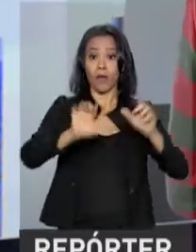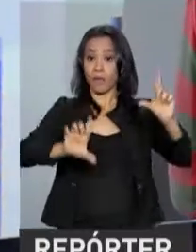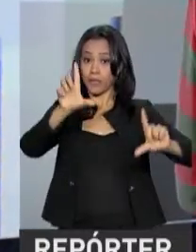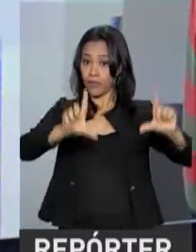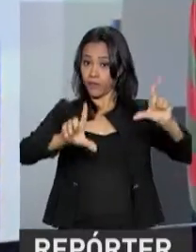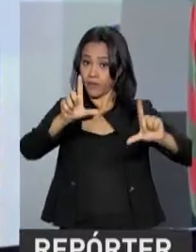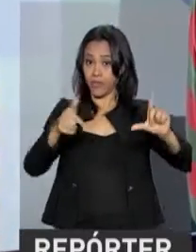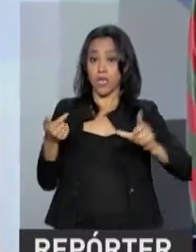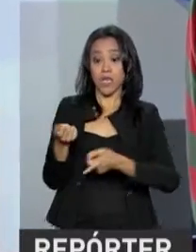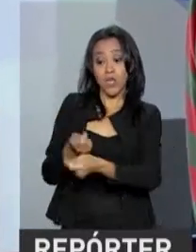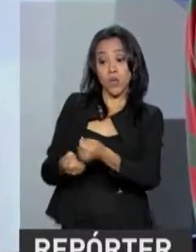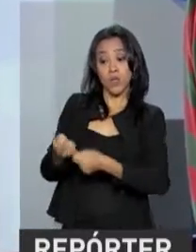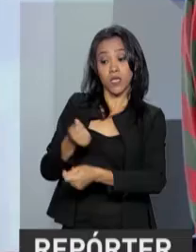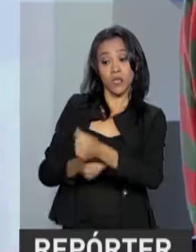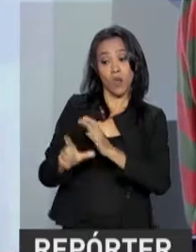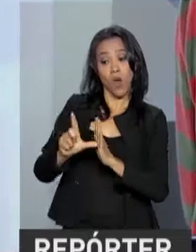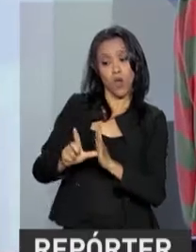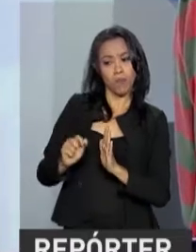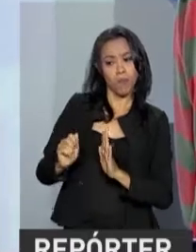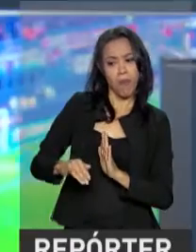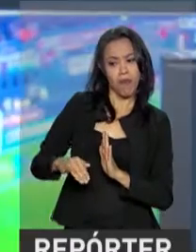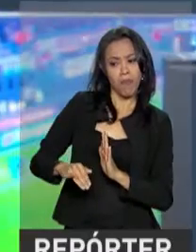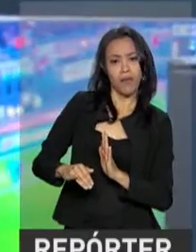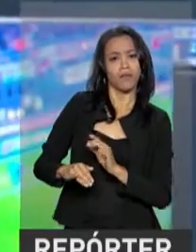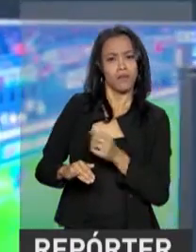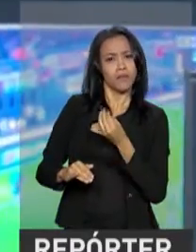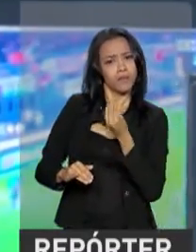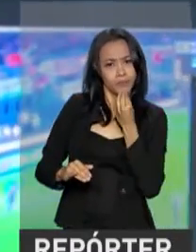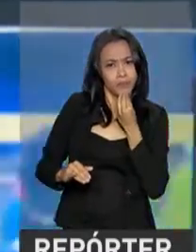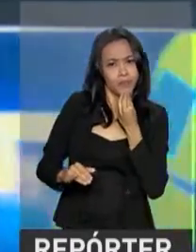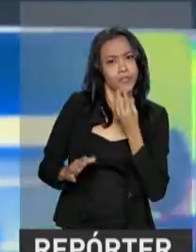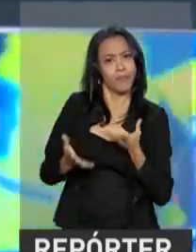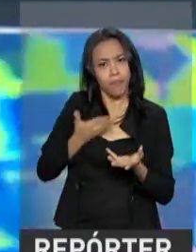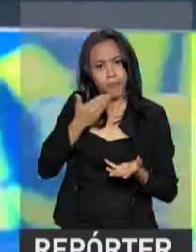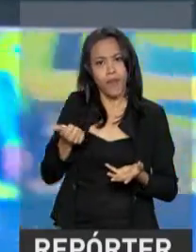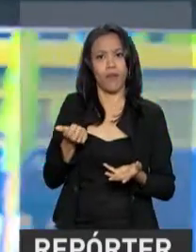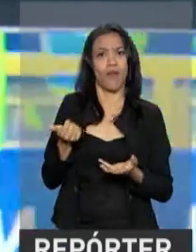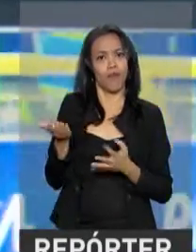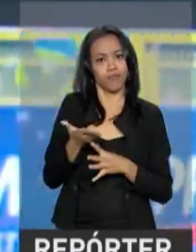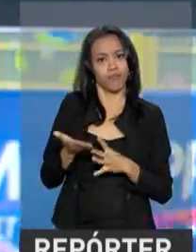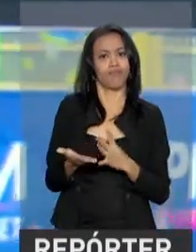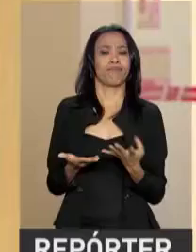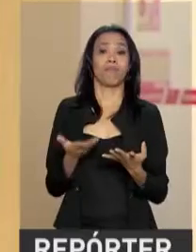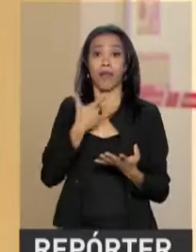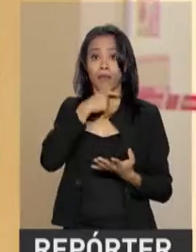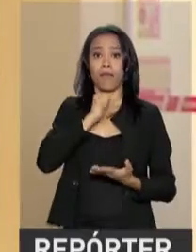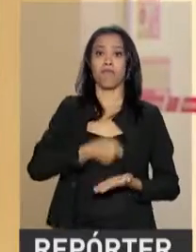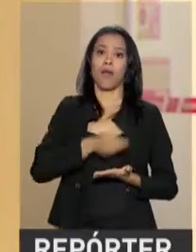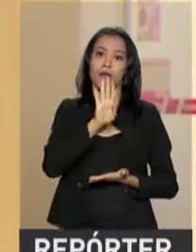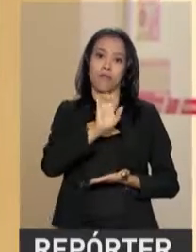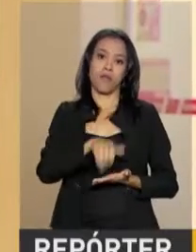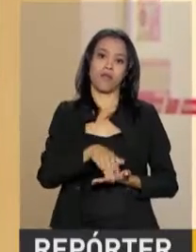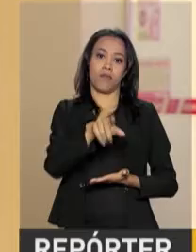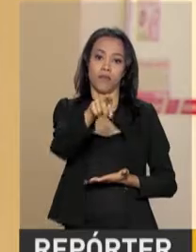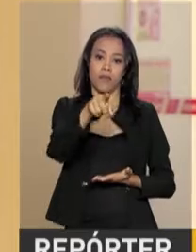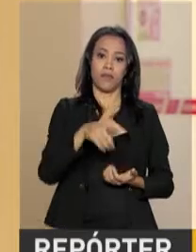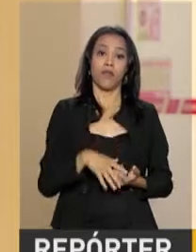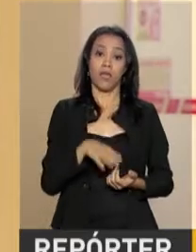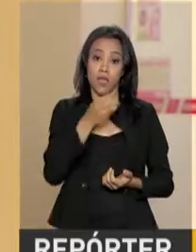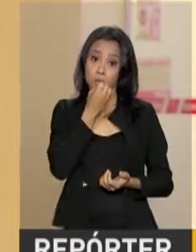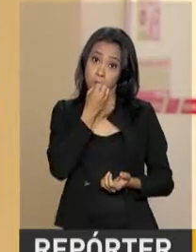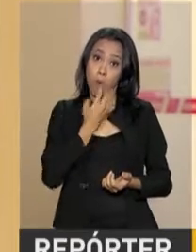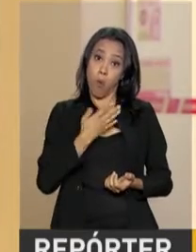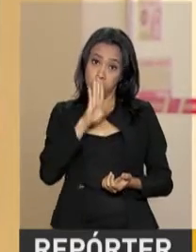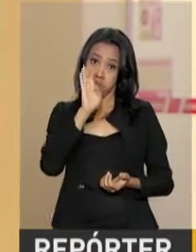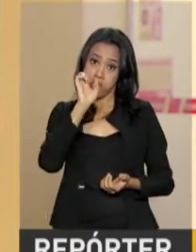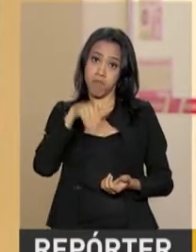negociação com a loja acredita que poderiam ser oferecidas condições melhores para bons pagadores tucker benefício o bom pagador